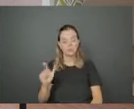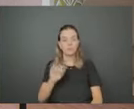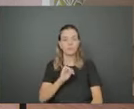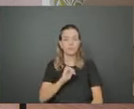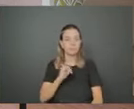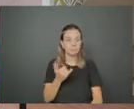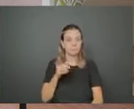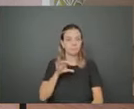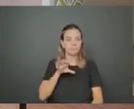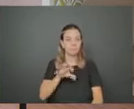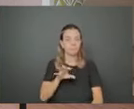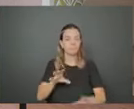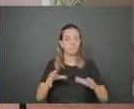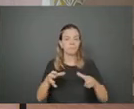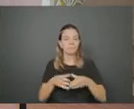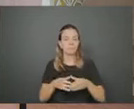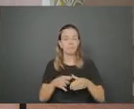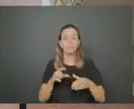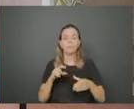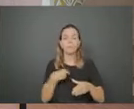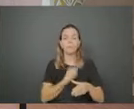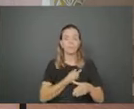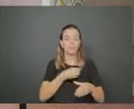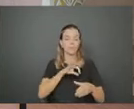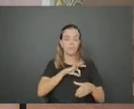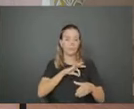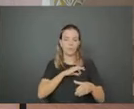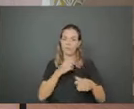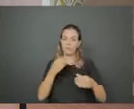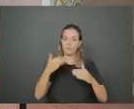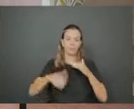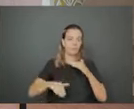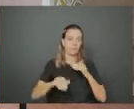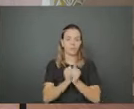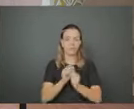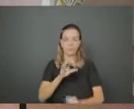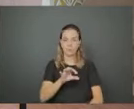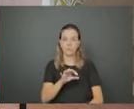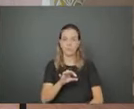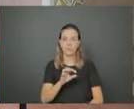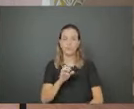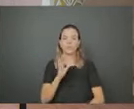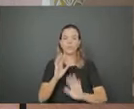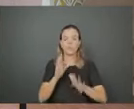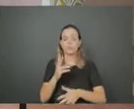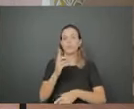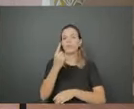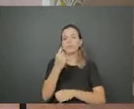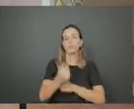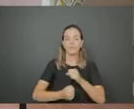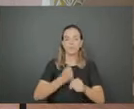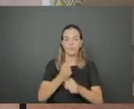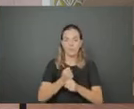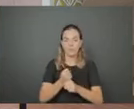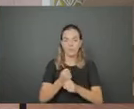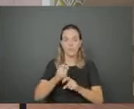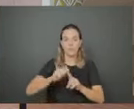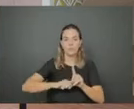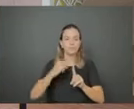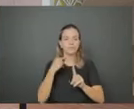coaduna com esse tipo de conduta, tanto que vai fazer um ano exatamente em maio desse ano, que nós temos